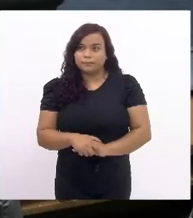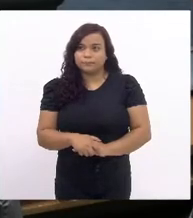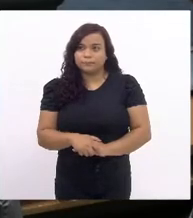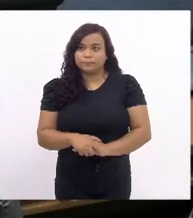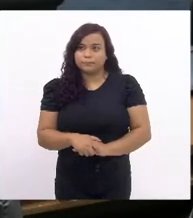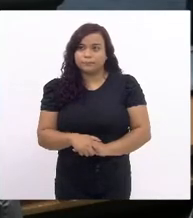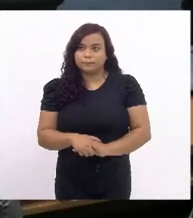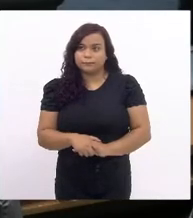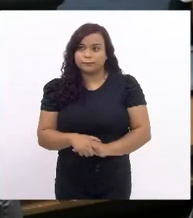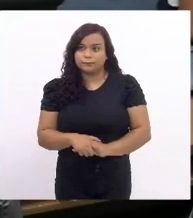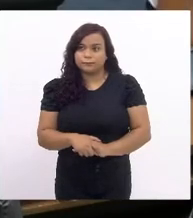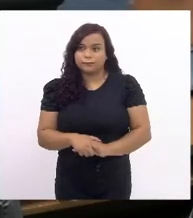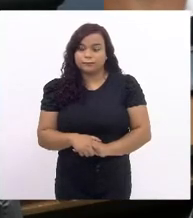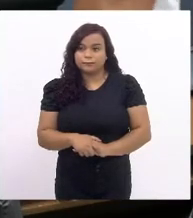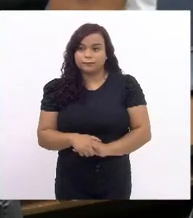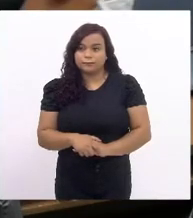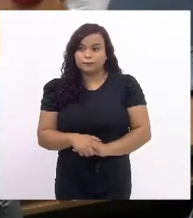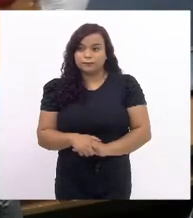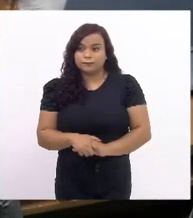e